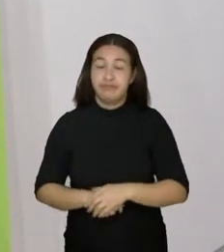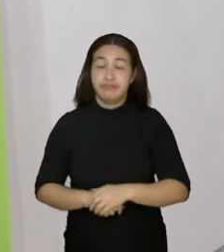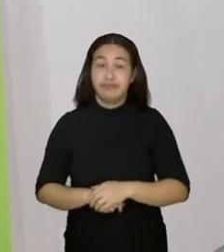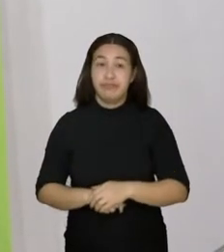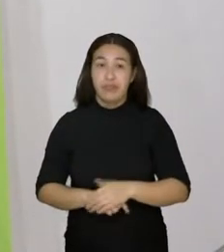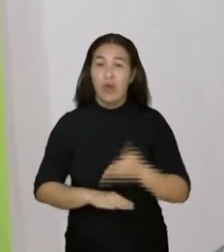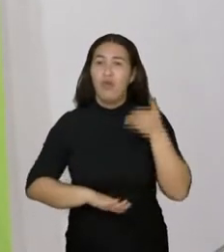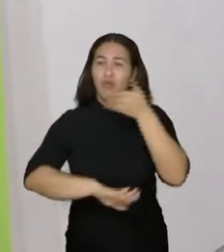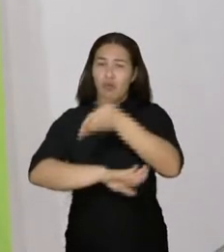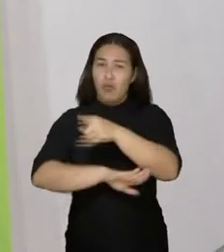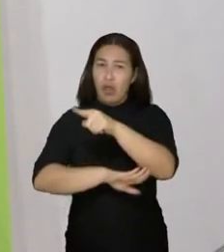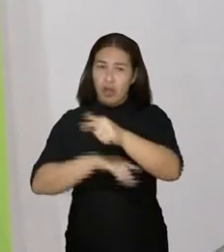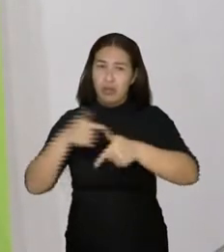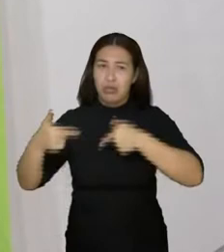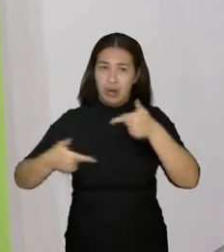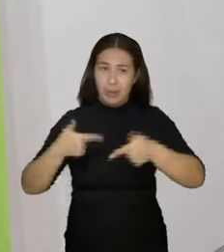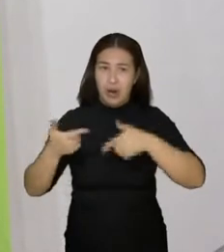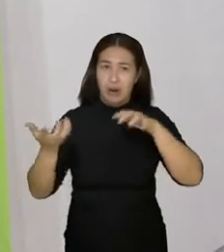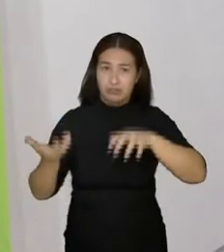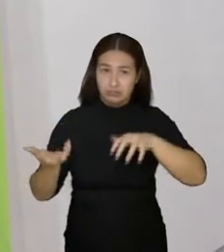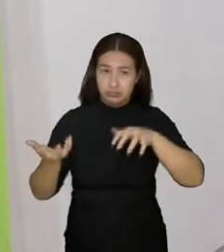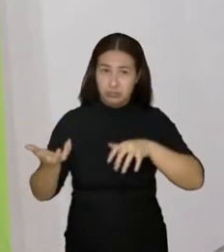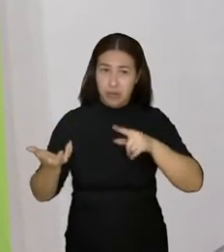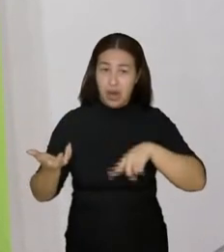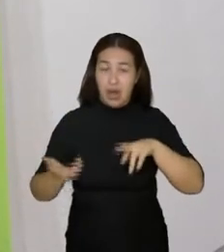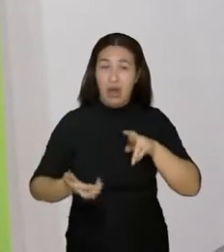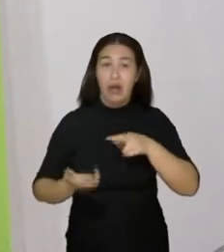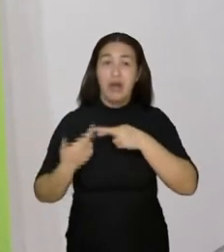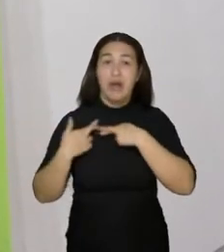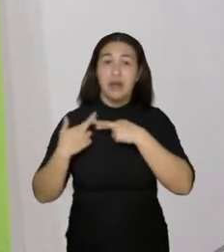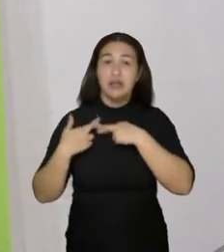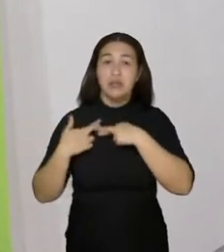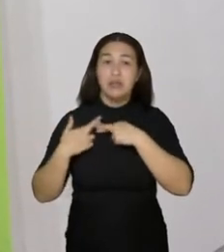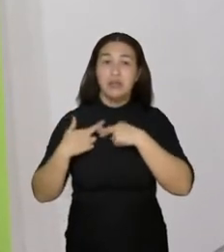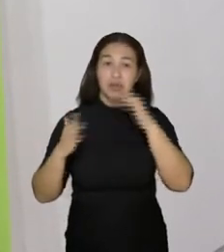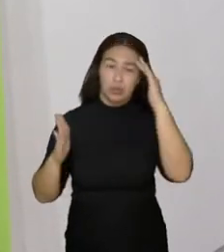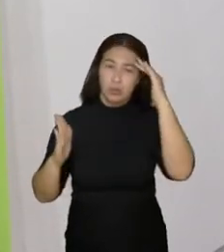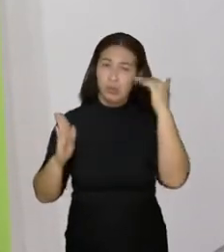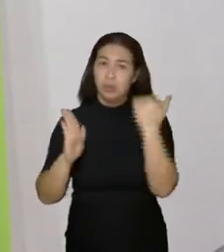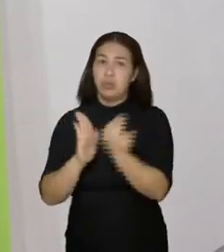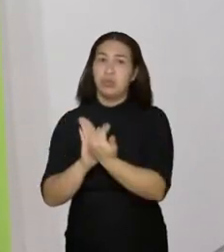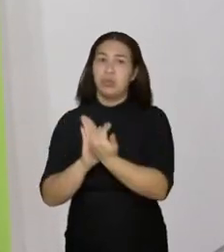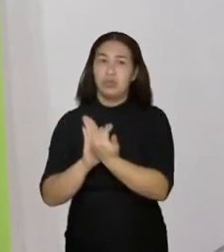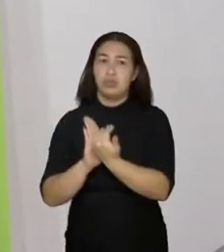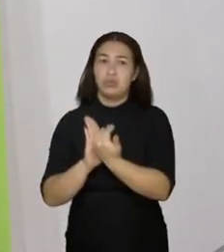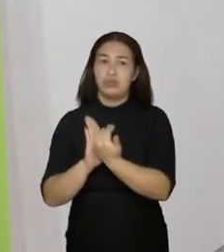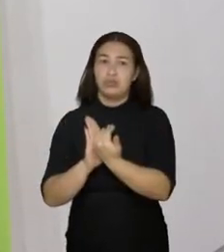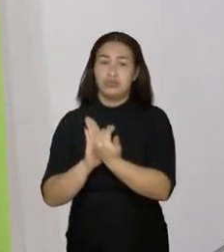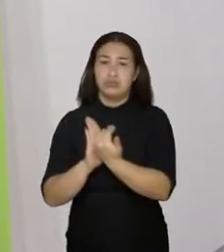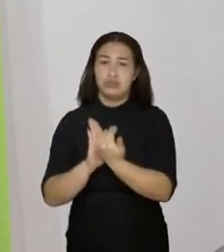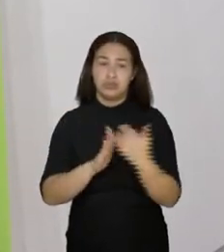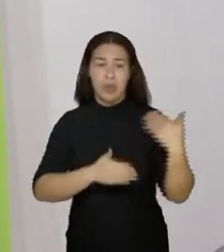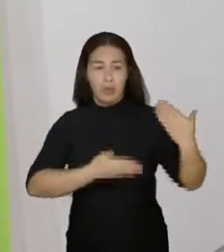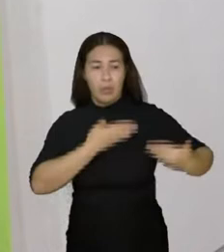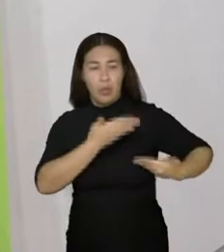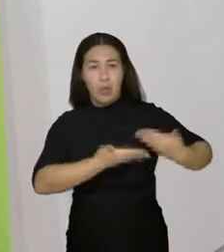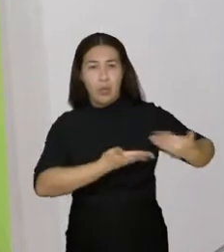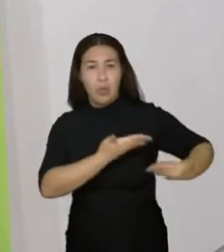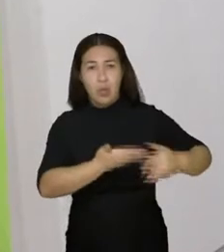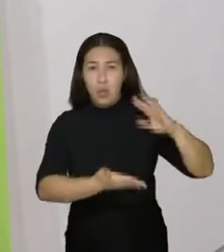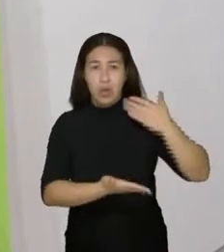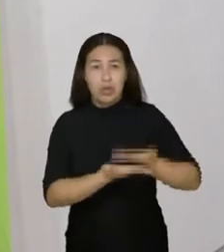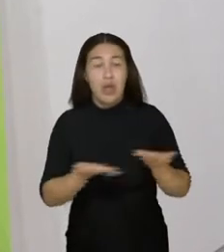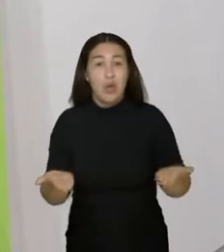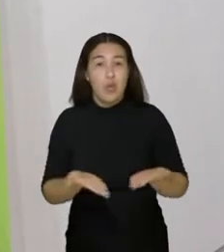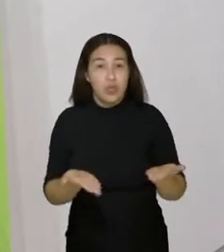a Brasília com a responsabilidade de cumprir aquilo que ao longo da caminhada como